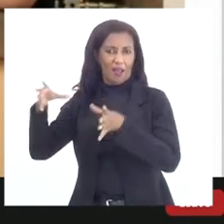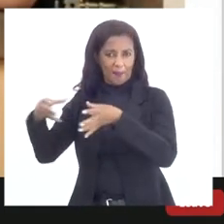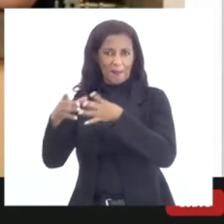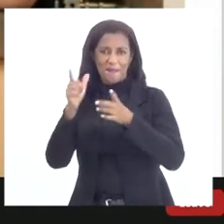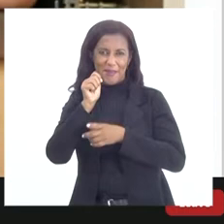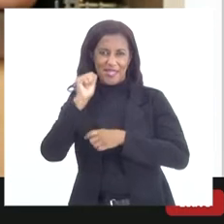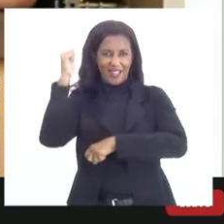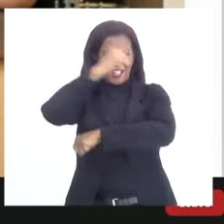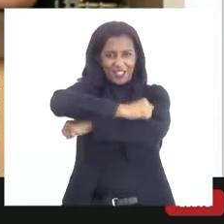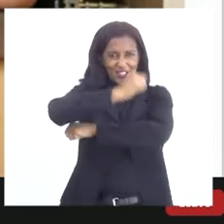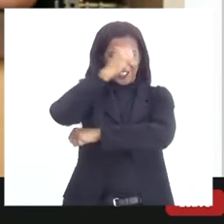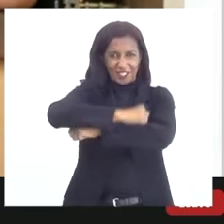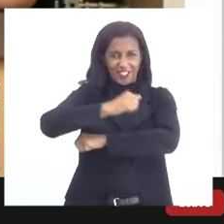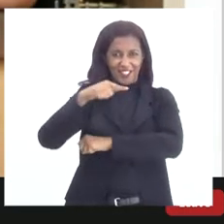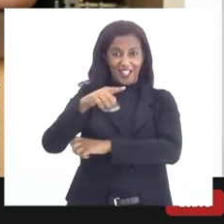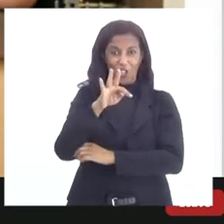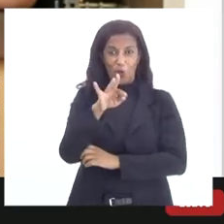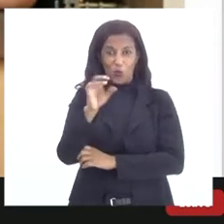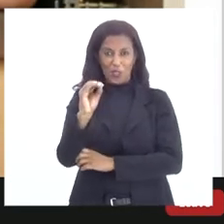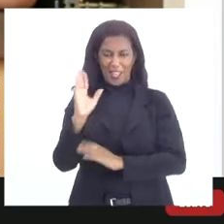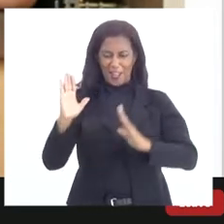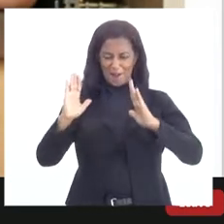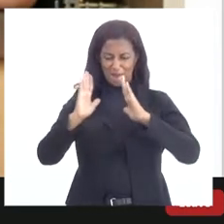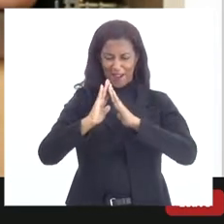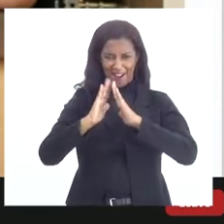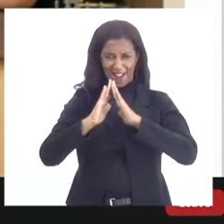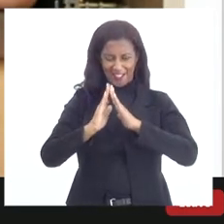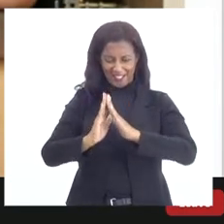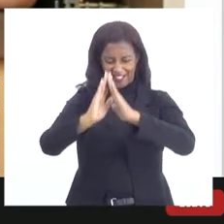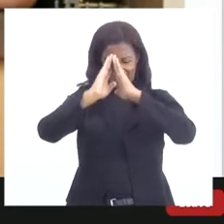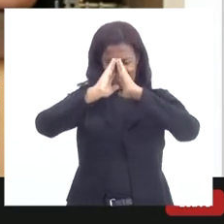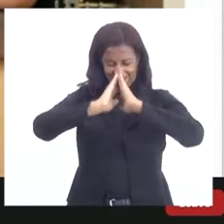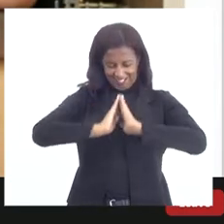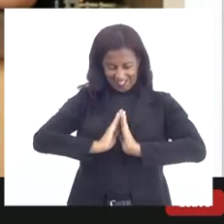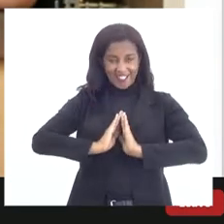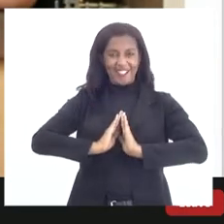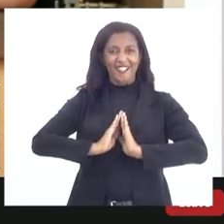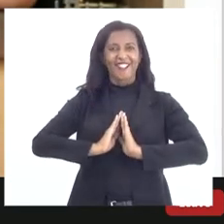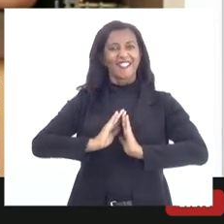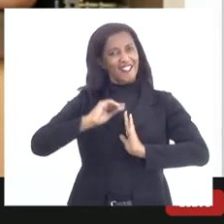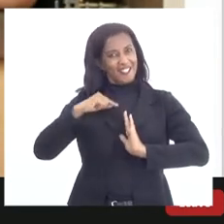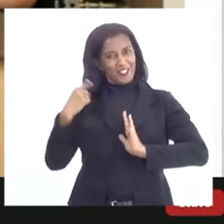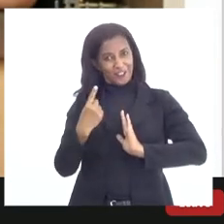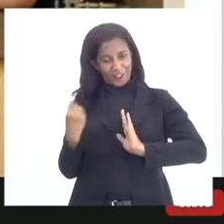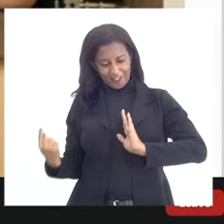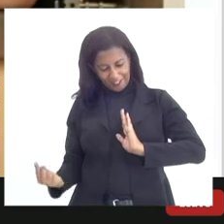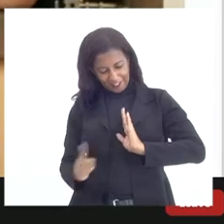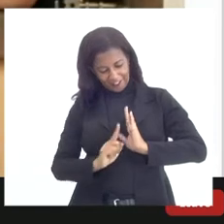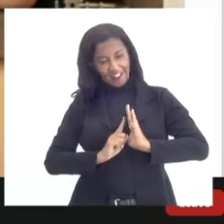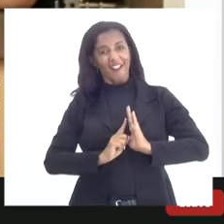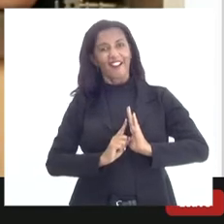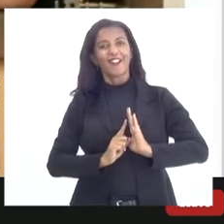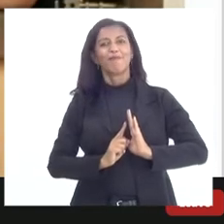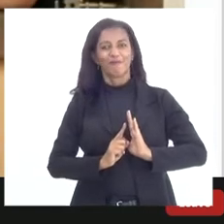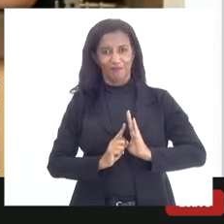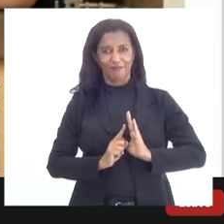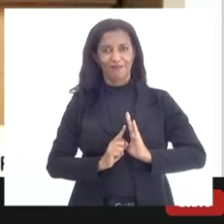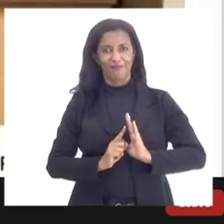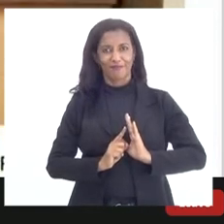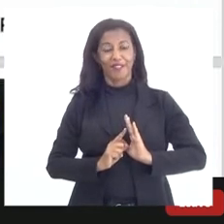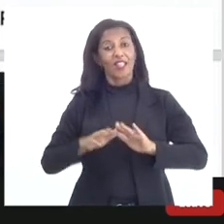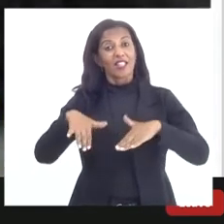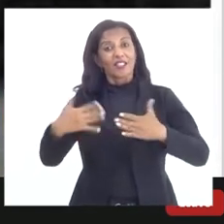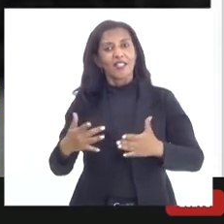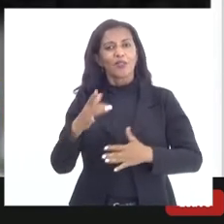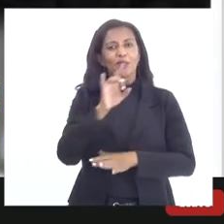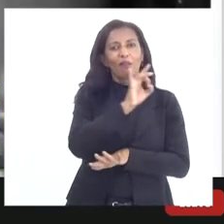Ilê, uma casa que mora dentro da gente, e a gente mora dentro dessa casa que mora dentro da gente. Então, são